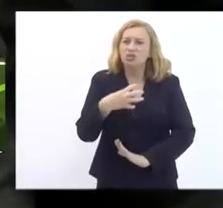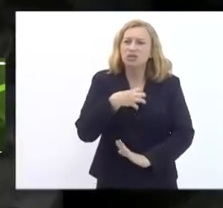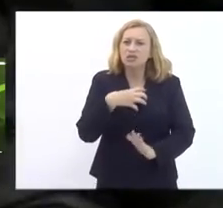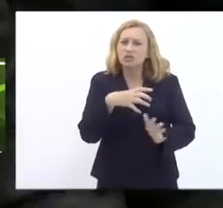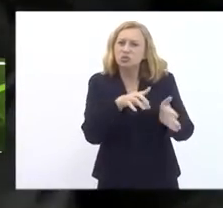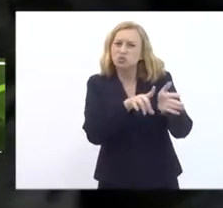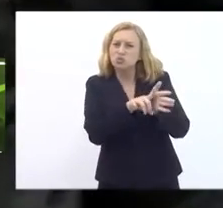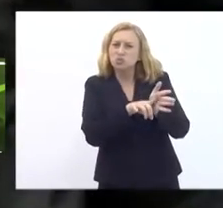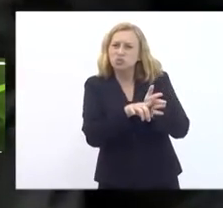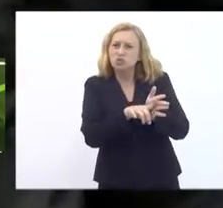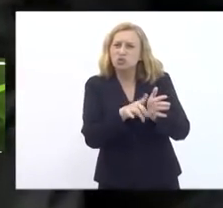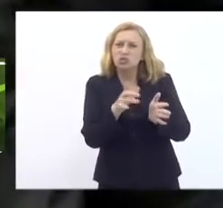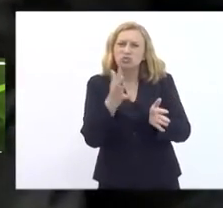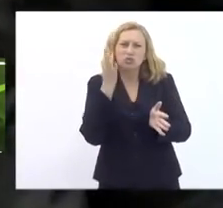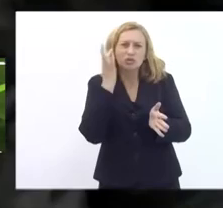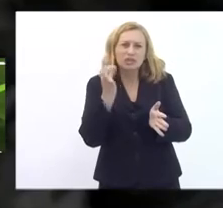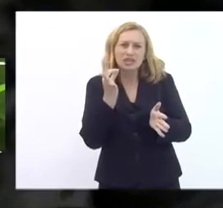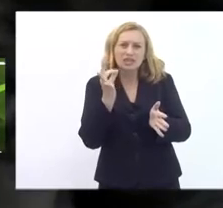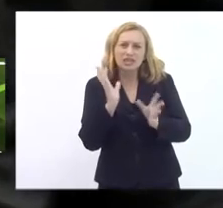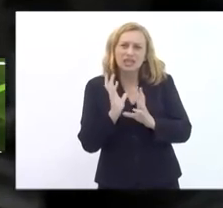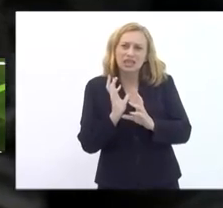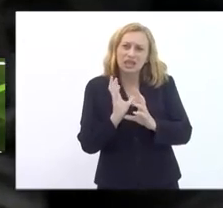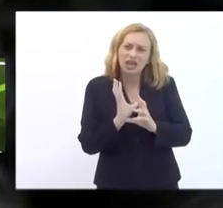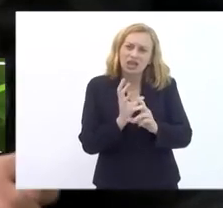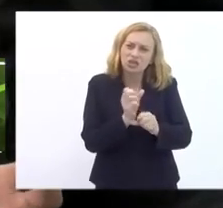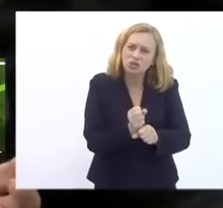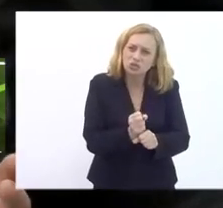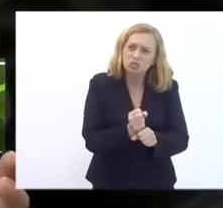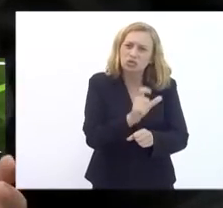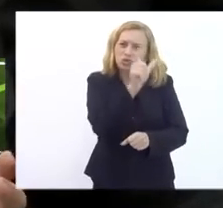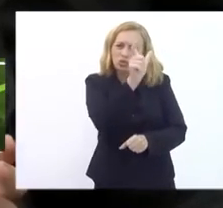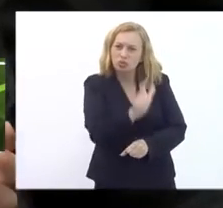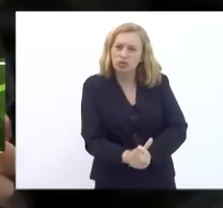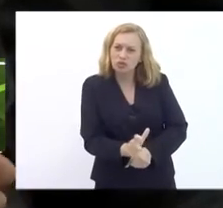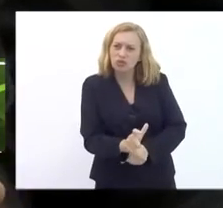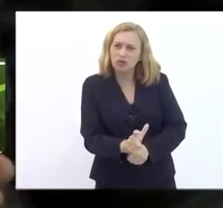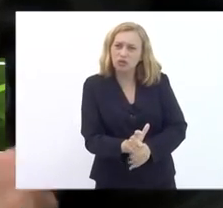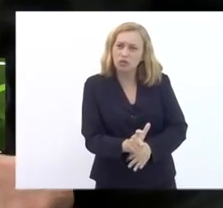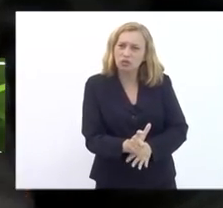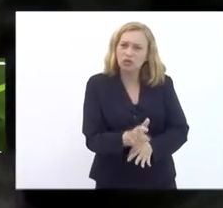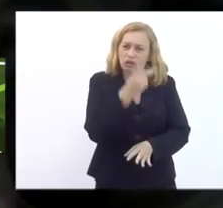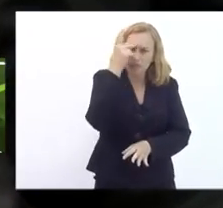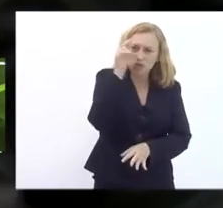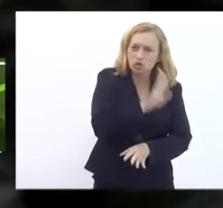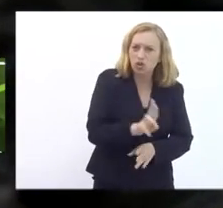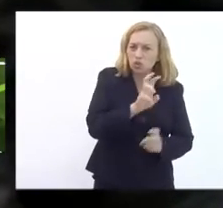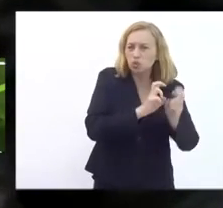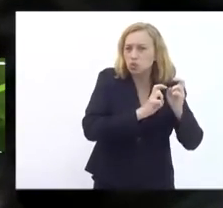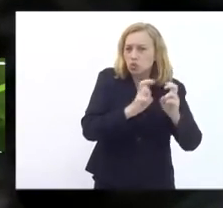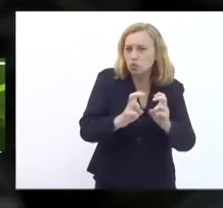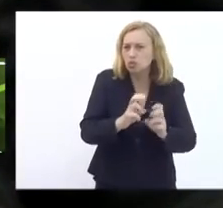não sei se foi ponderado no que tange ao perfil do usuário ferroviário.